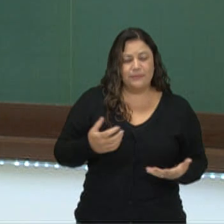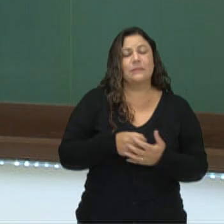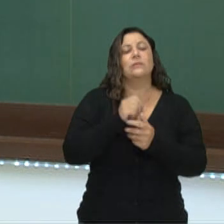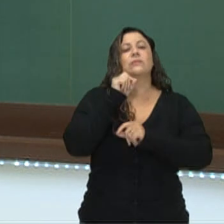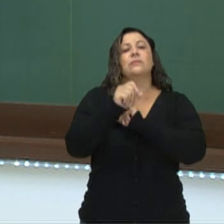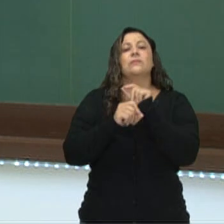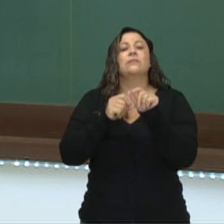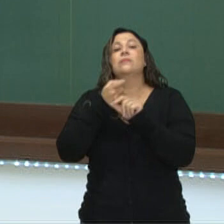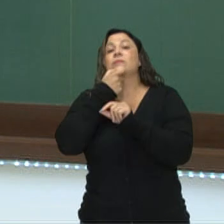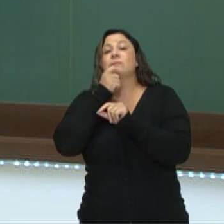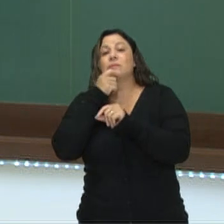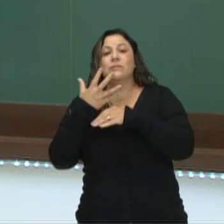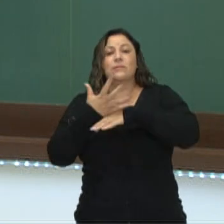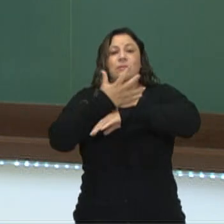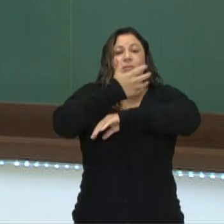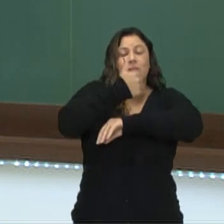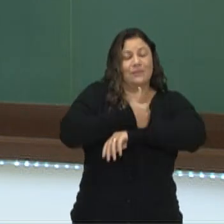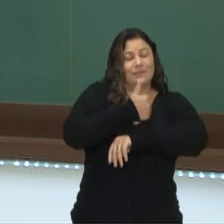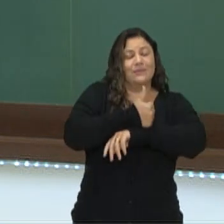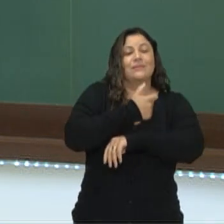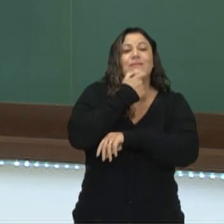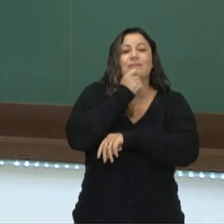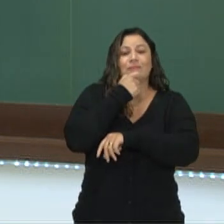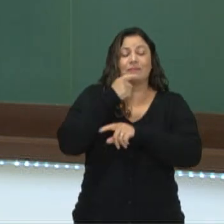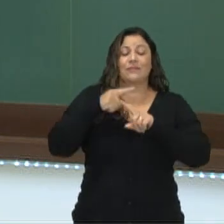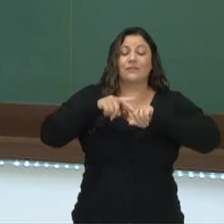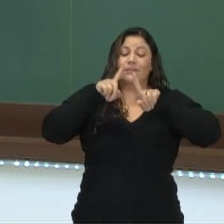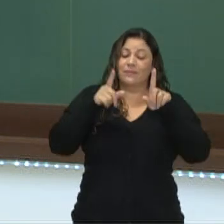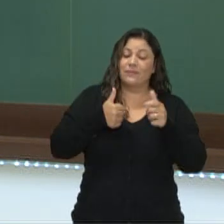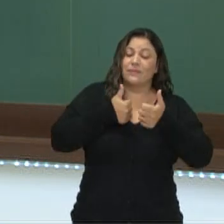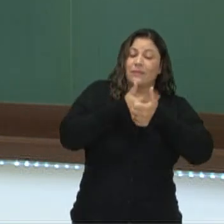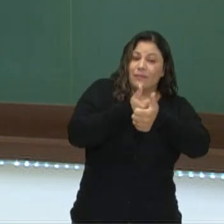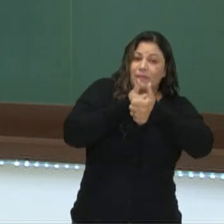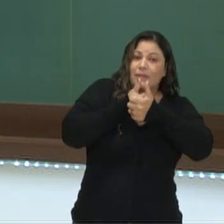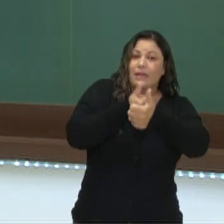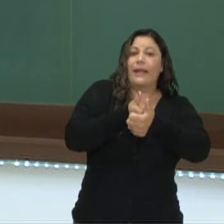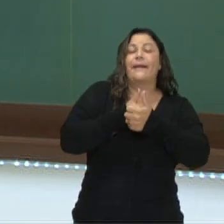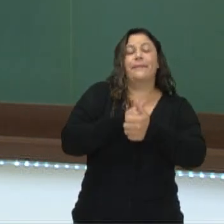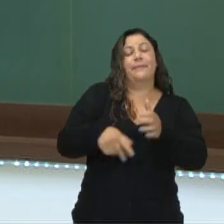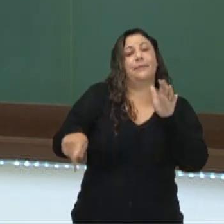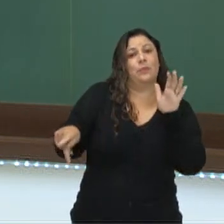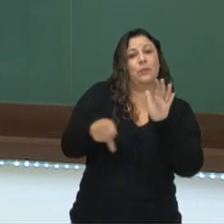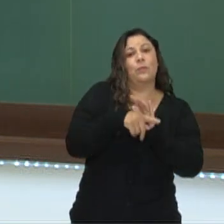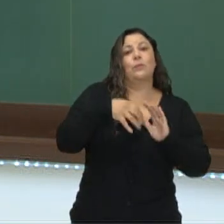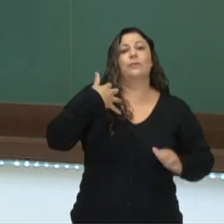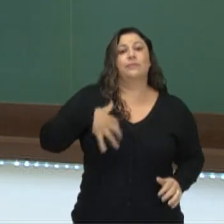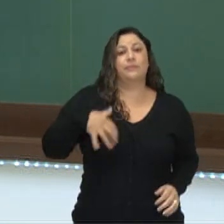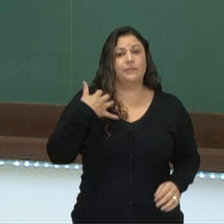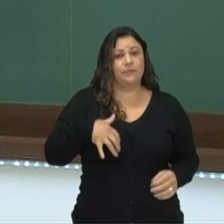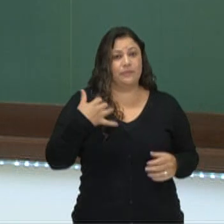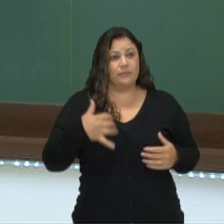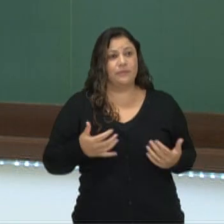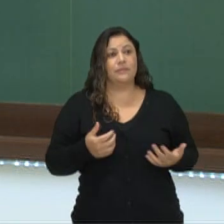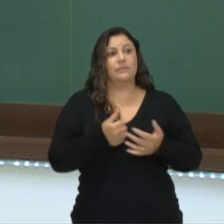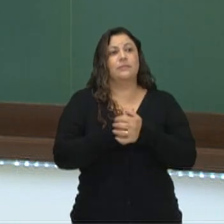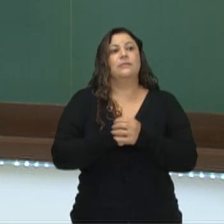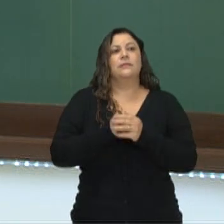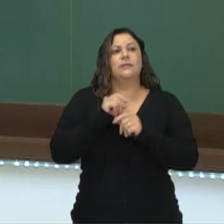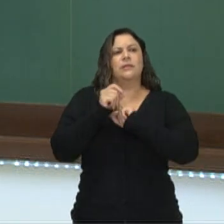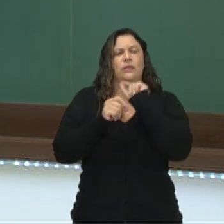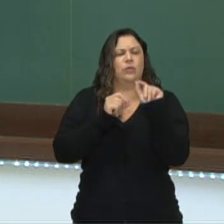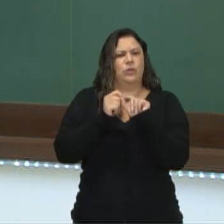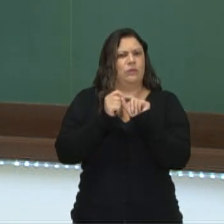Os ingleses, que se apropriaram, mas pela proximidade geográfica, pertenceria aos argentinos. Ocupação